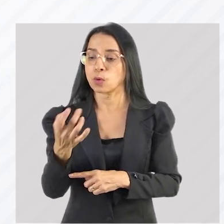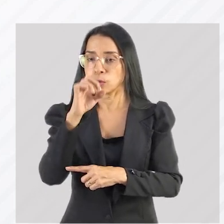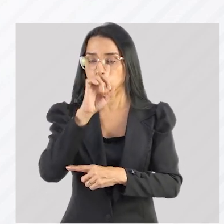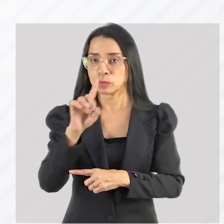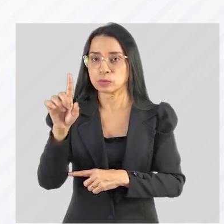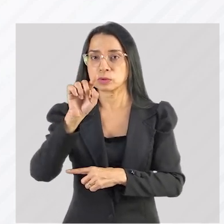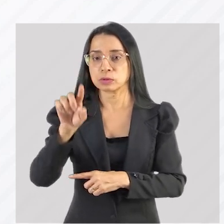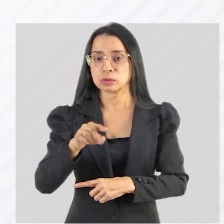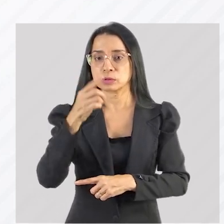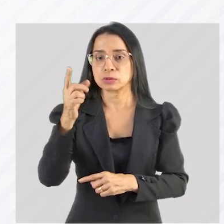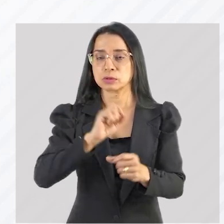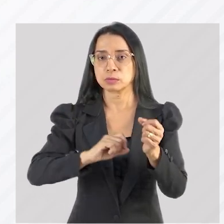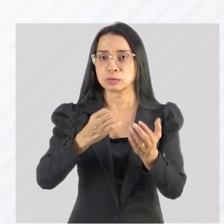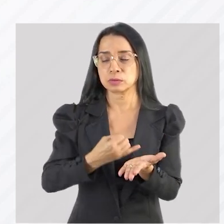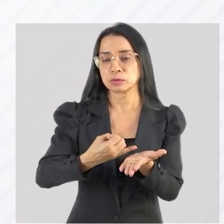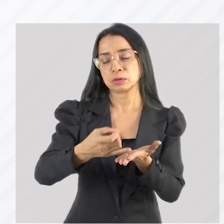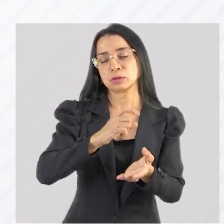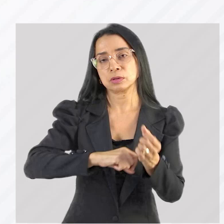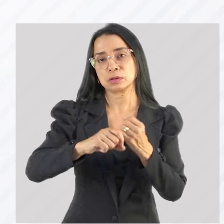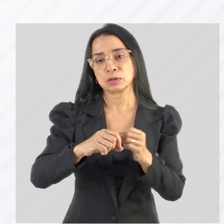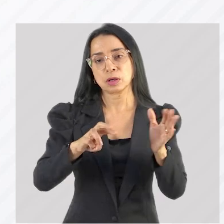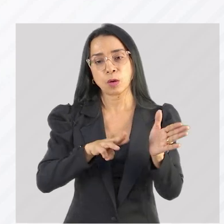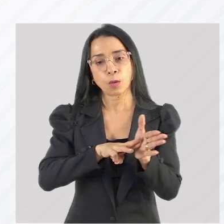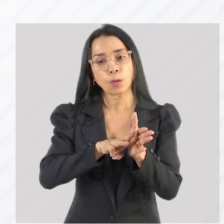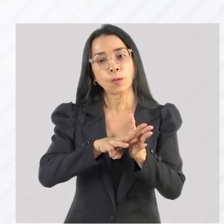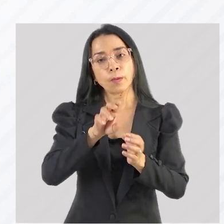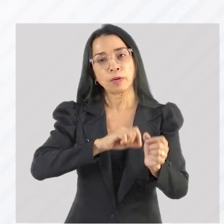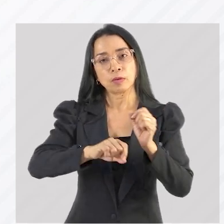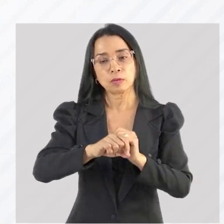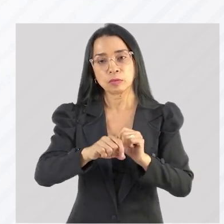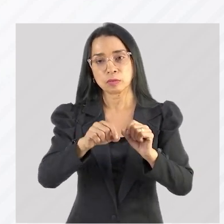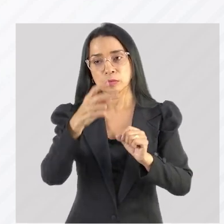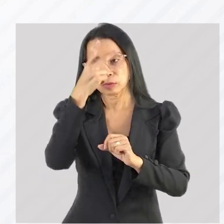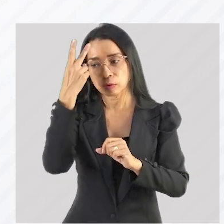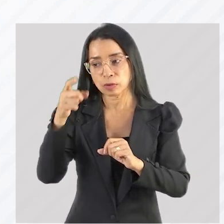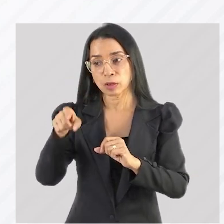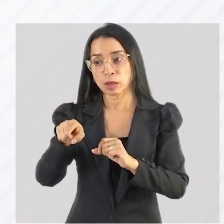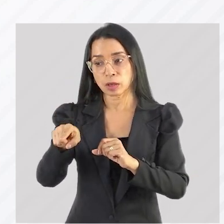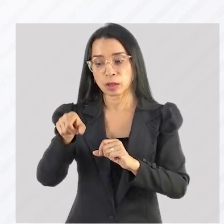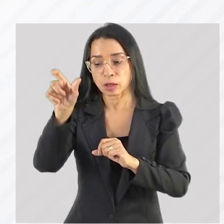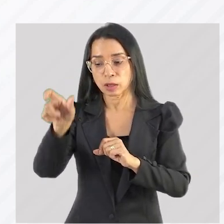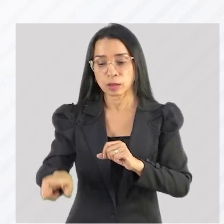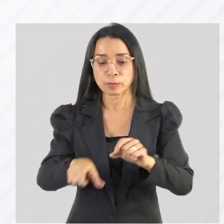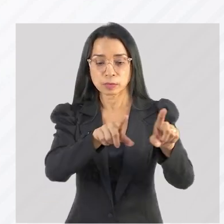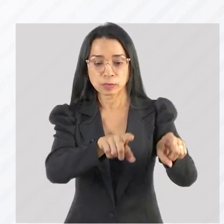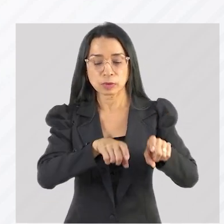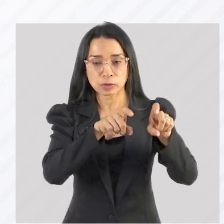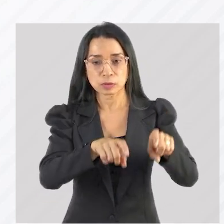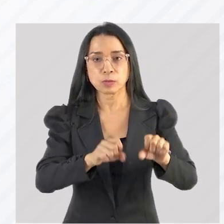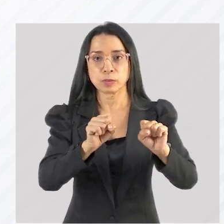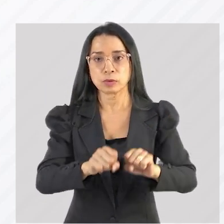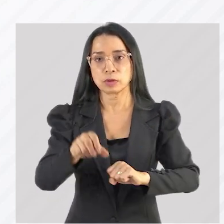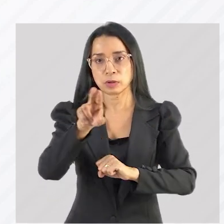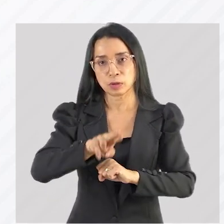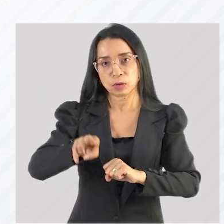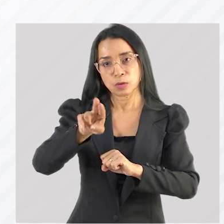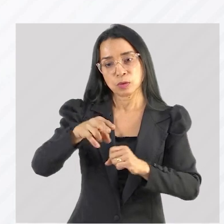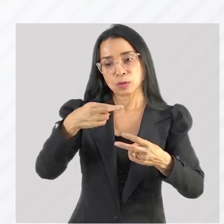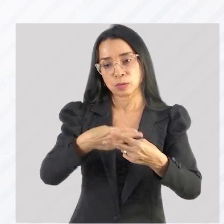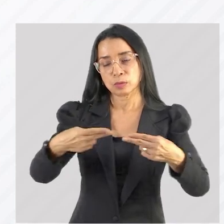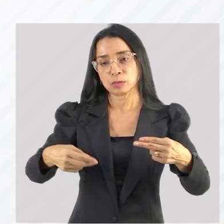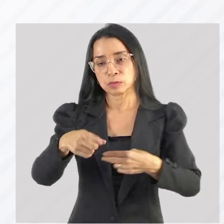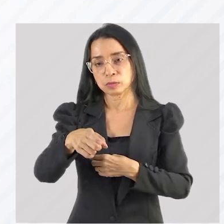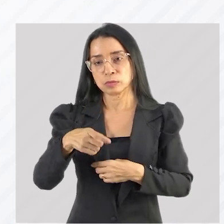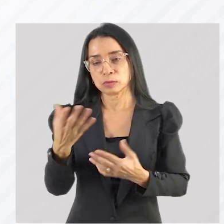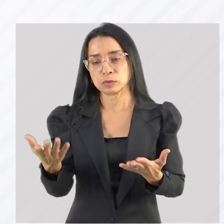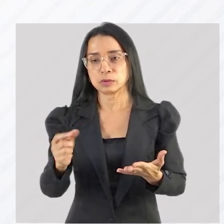dias após iniciado esse método, o agricultor deverá, certo, aplicar esse produto X? Bora lá.